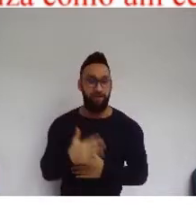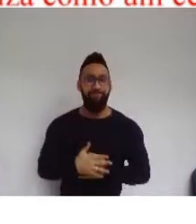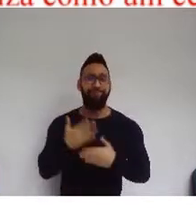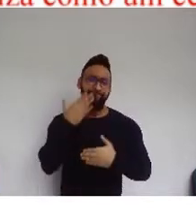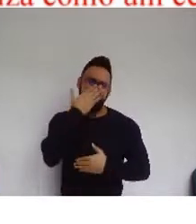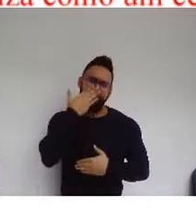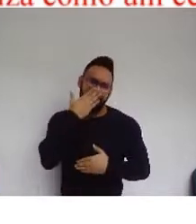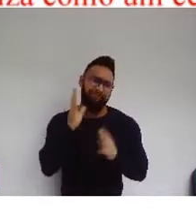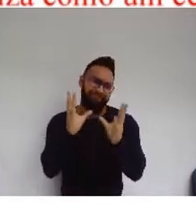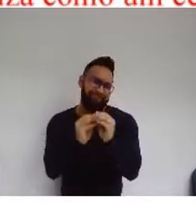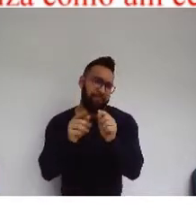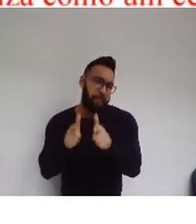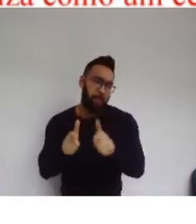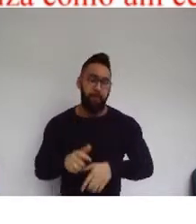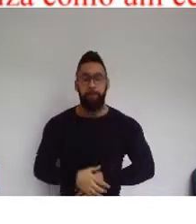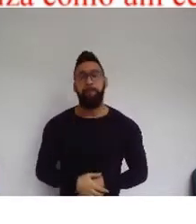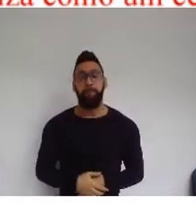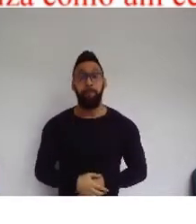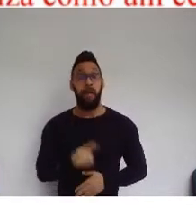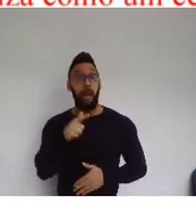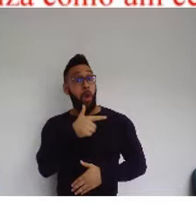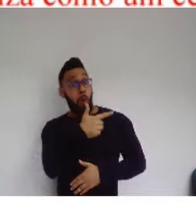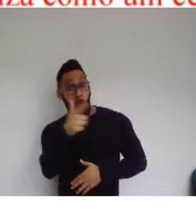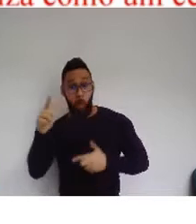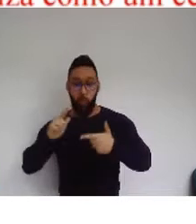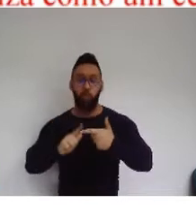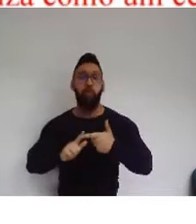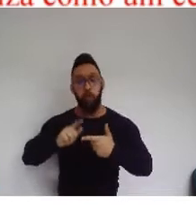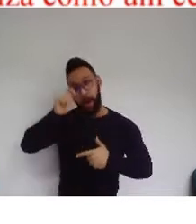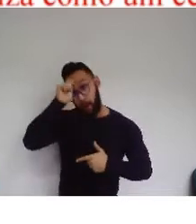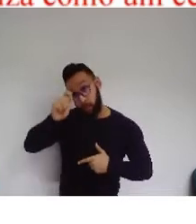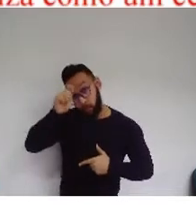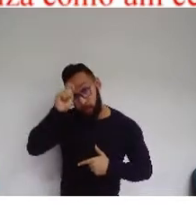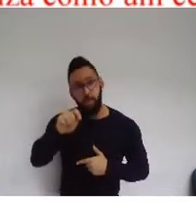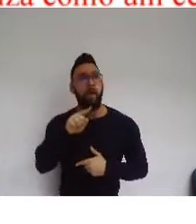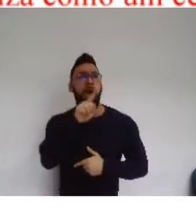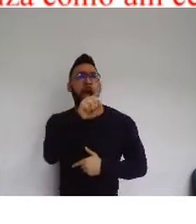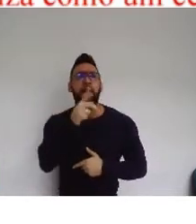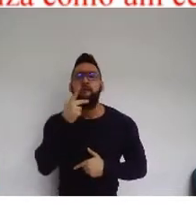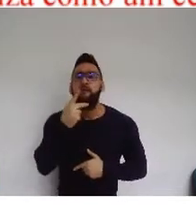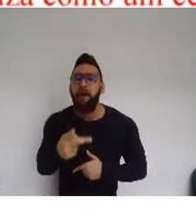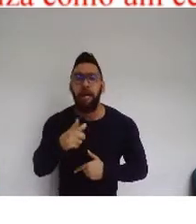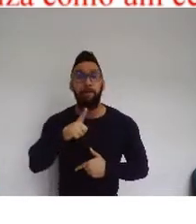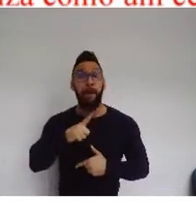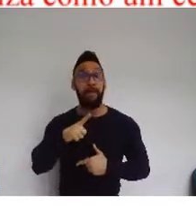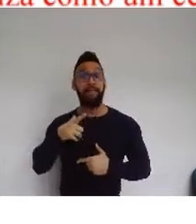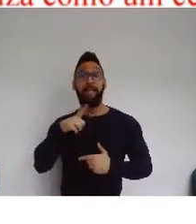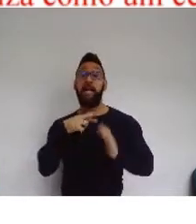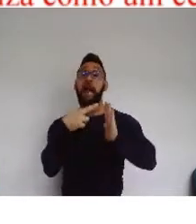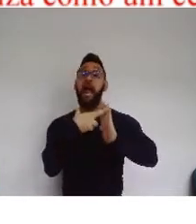McHarg, fala em diferentes zonas morais no espaço público.